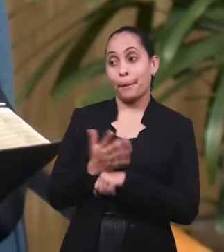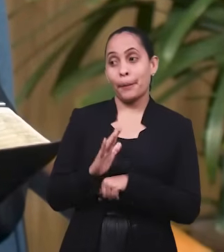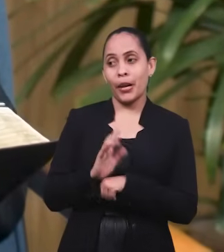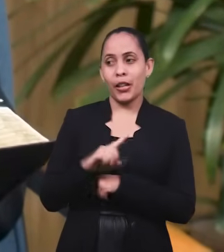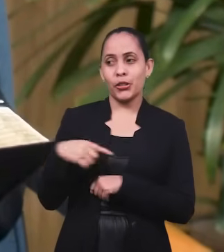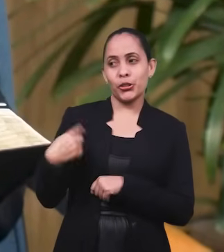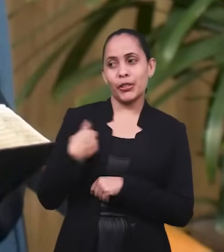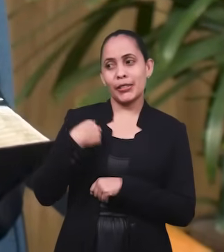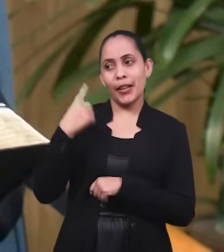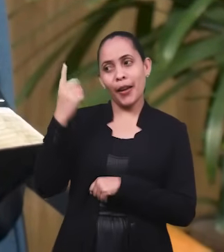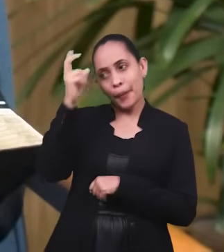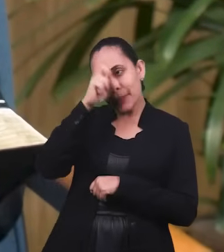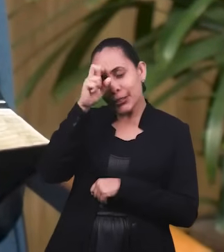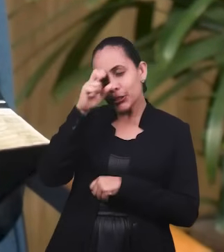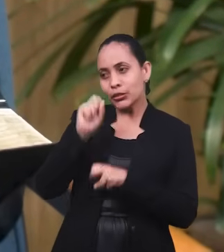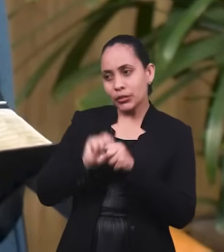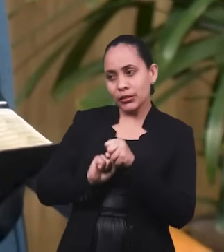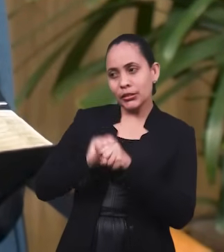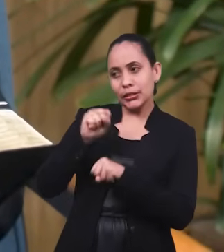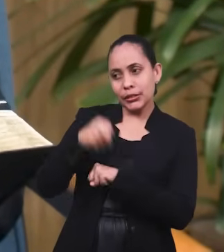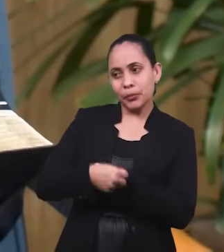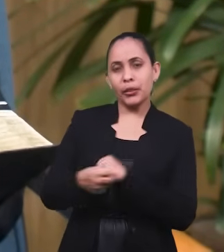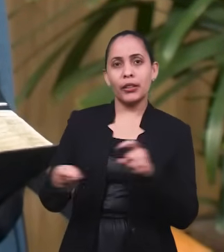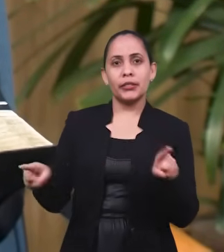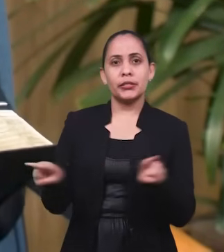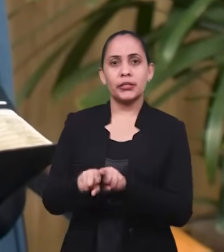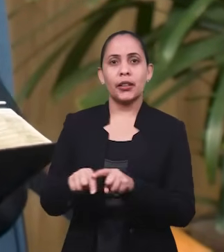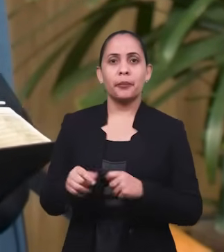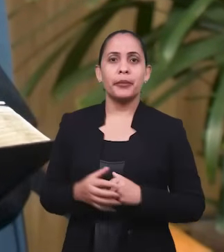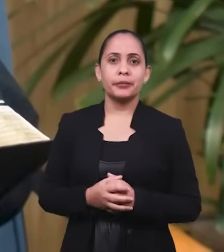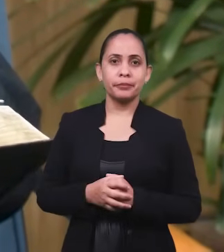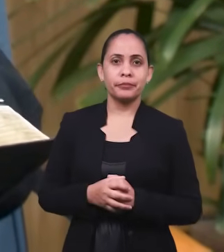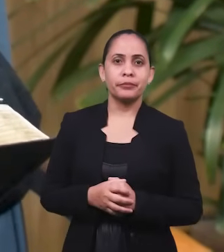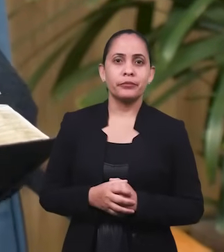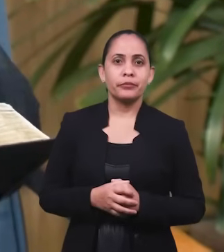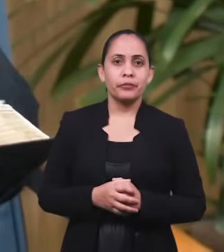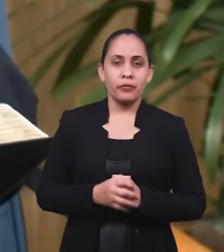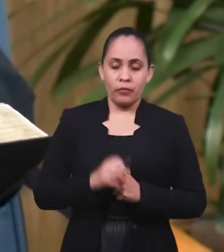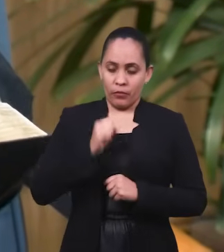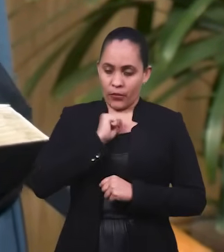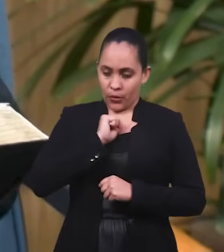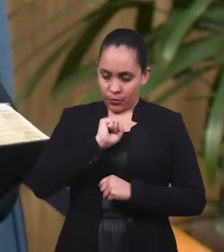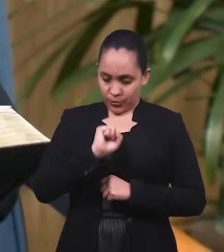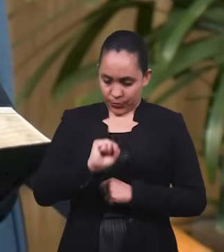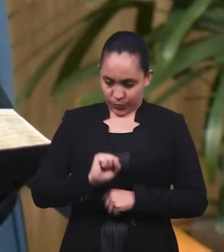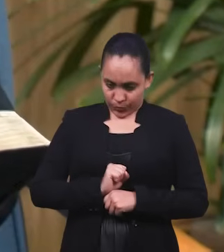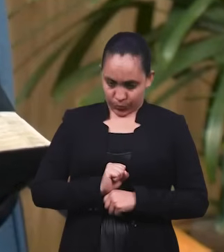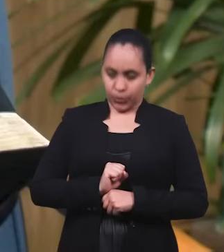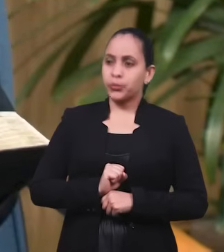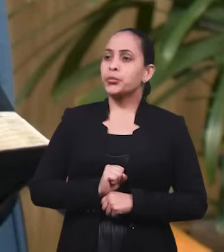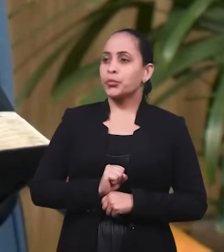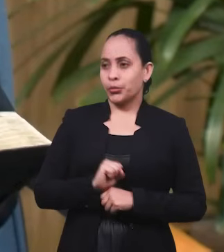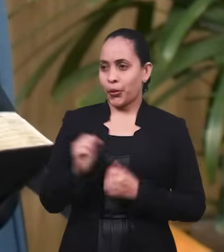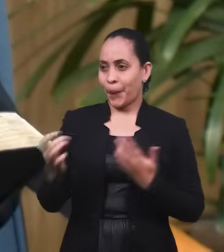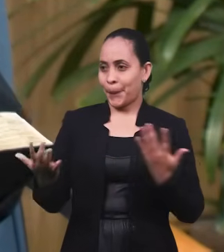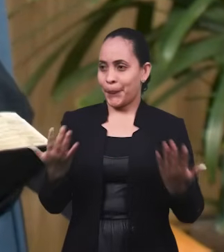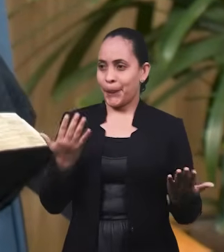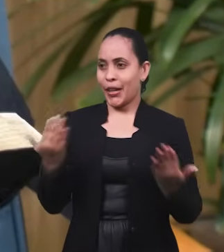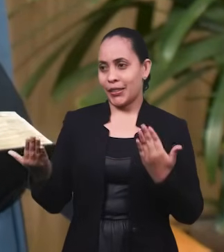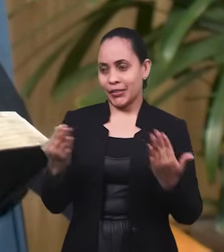aquilo que nós temos aprendido também no seminário, que é o sacerdócio universal do crente.